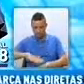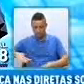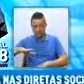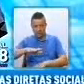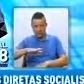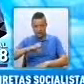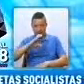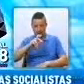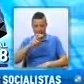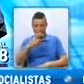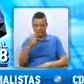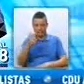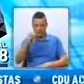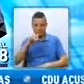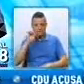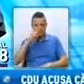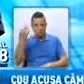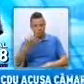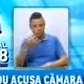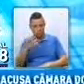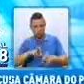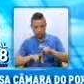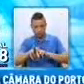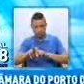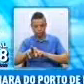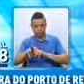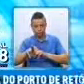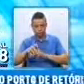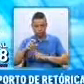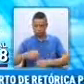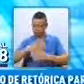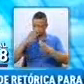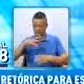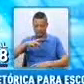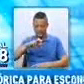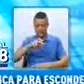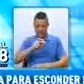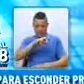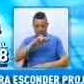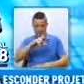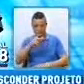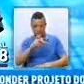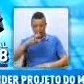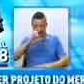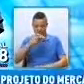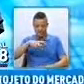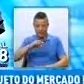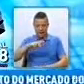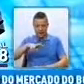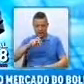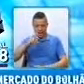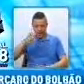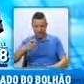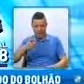Porto. Nos diferentes palcos vão estar, entre outros, Gisela João, Marisa, Cristina Branco e Camané. É nosso convidado